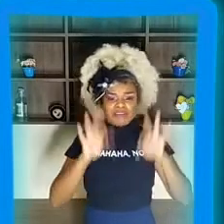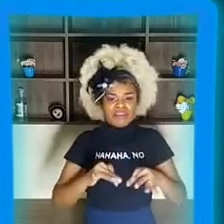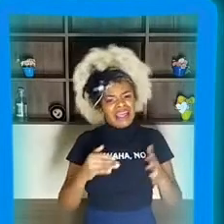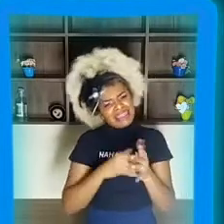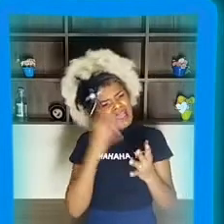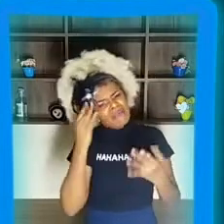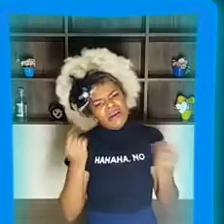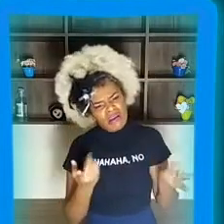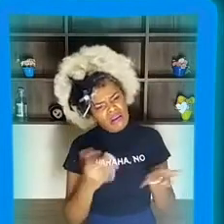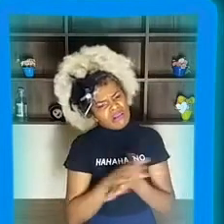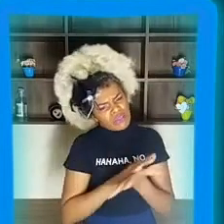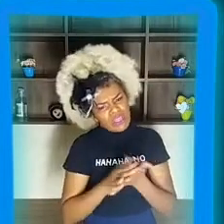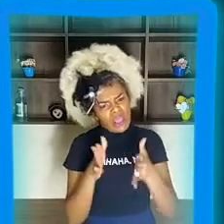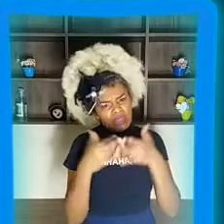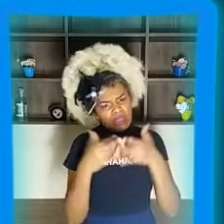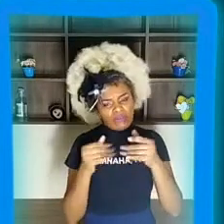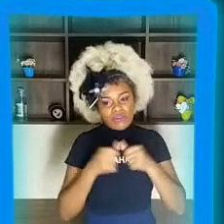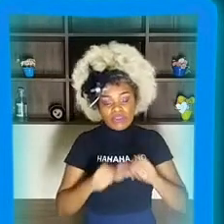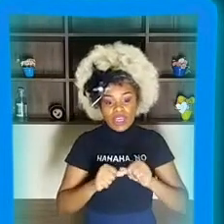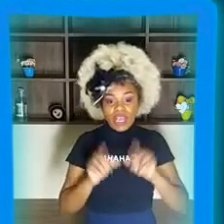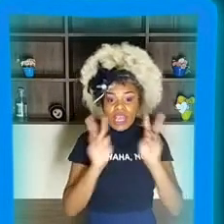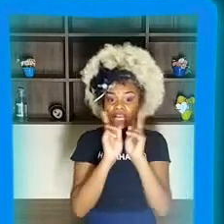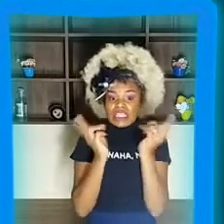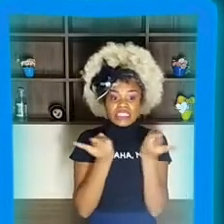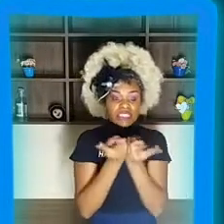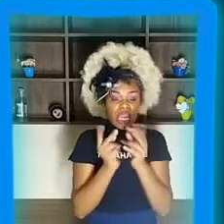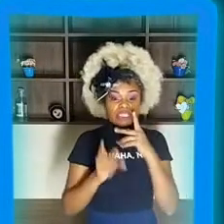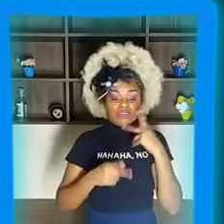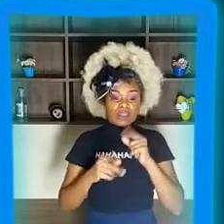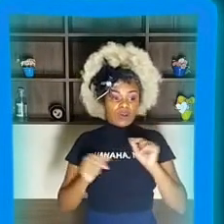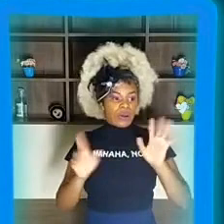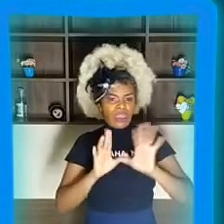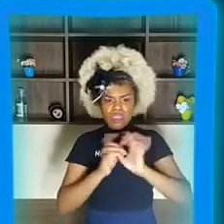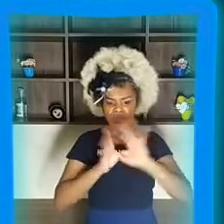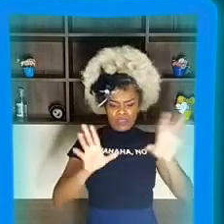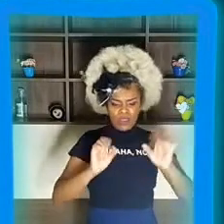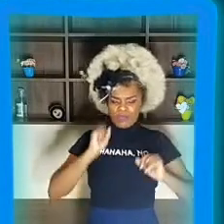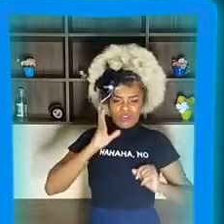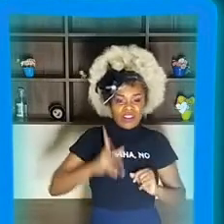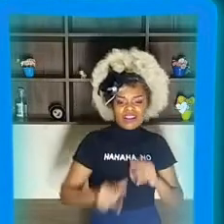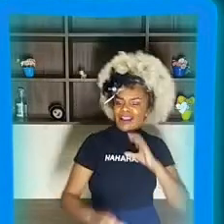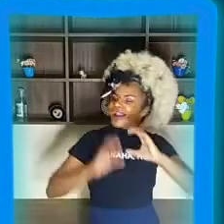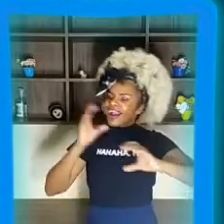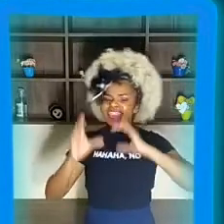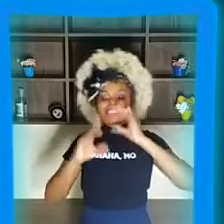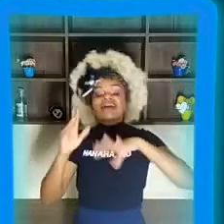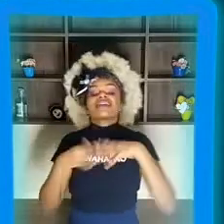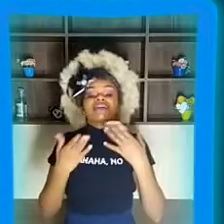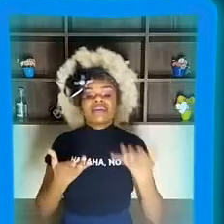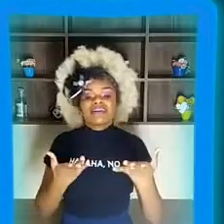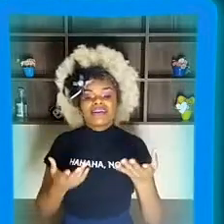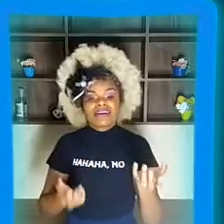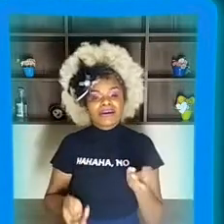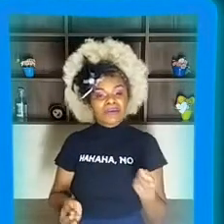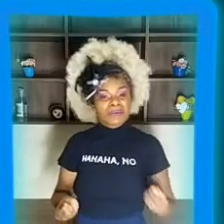nada. E aí o Ciático versus Dores falou, eu topo virar à noite cantando. E aí?